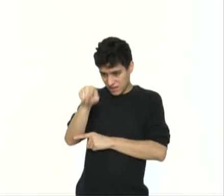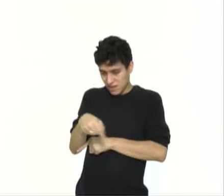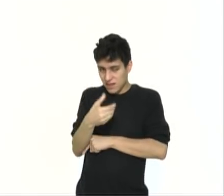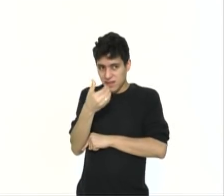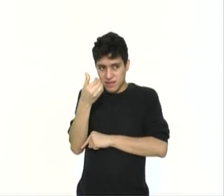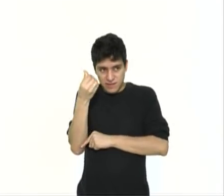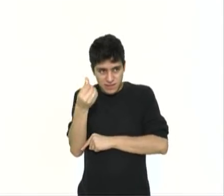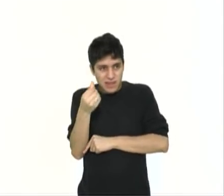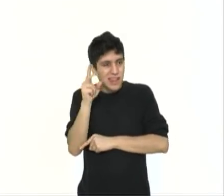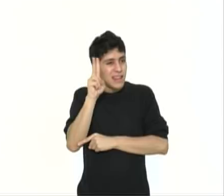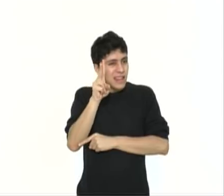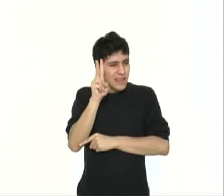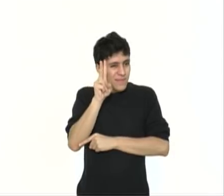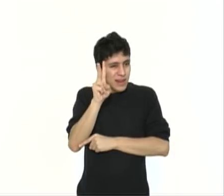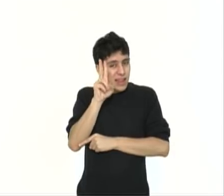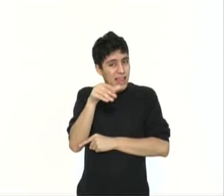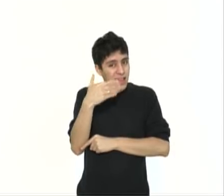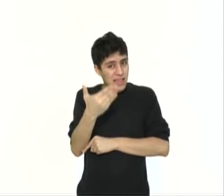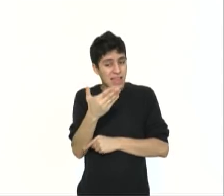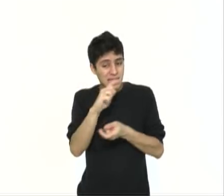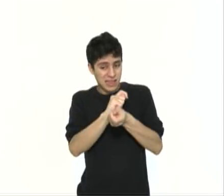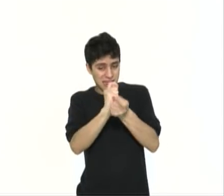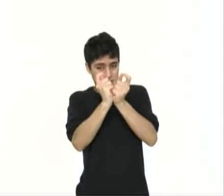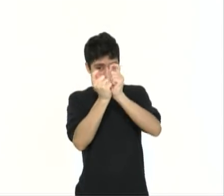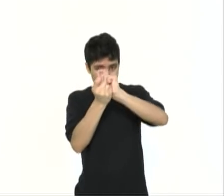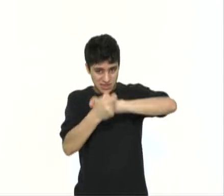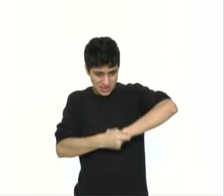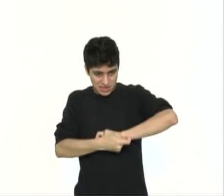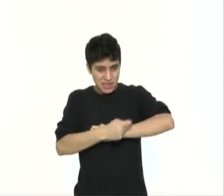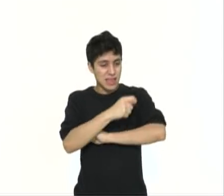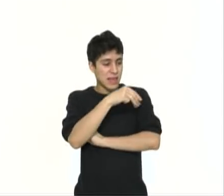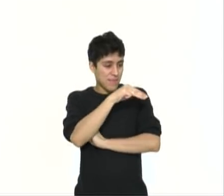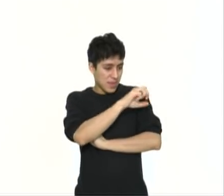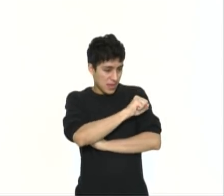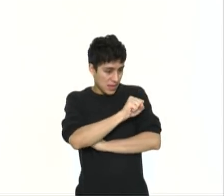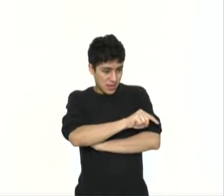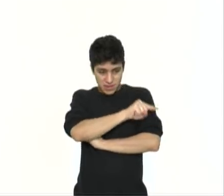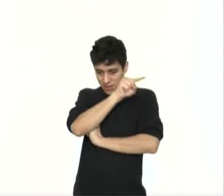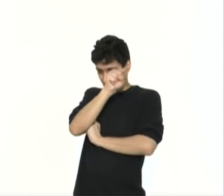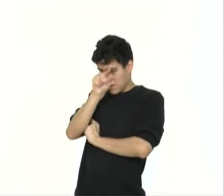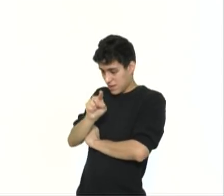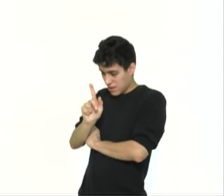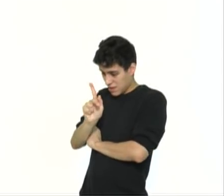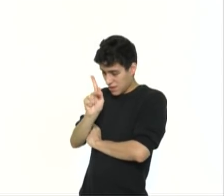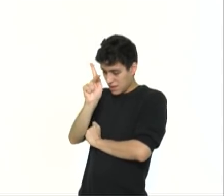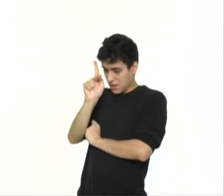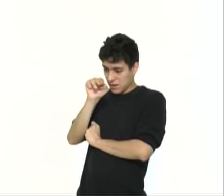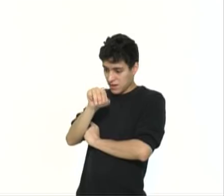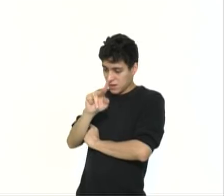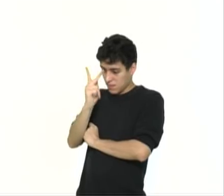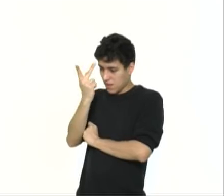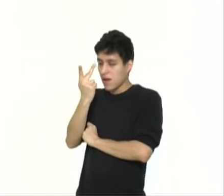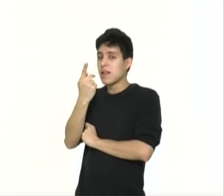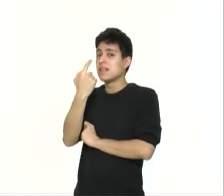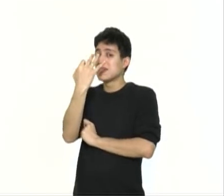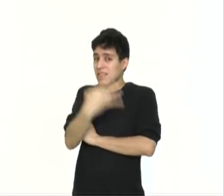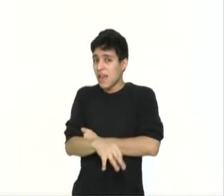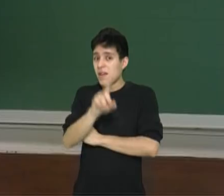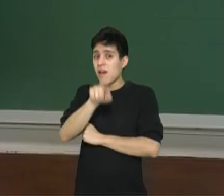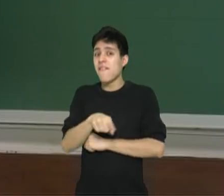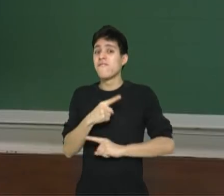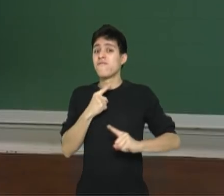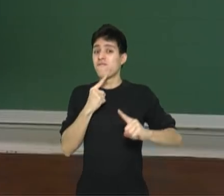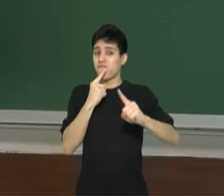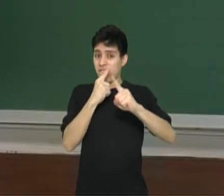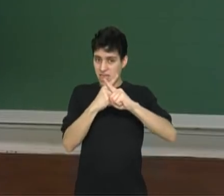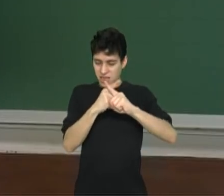para vocês lembrarem, né, que quando a gente transforma de metro por segundo para quilômetro por hora, a gente multiplica,